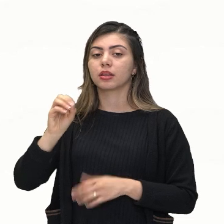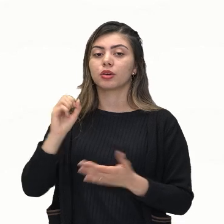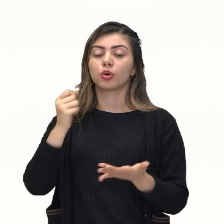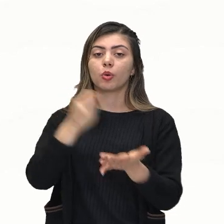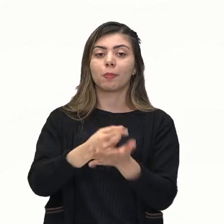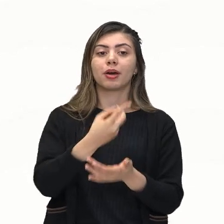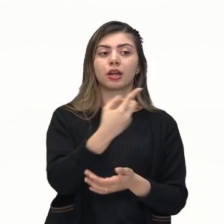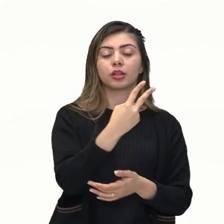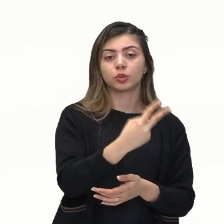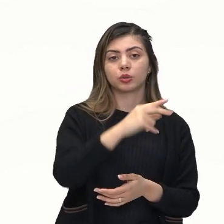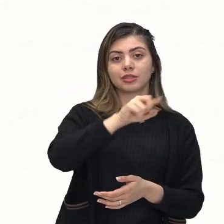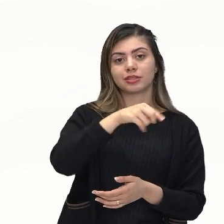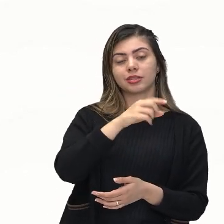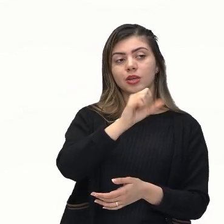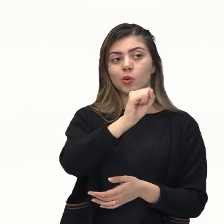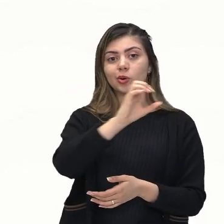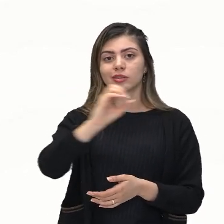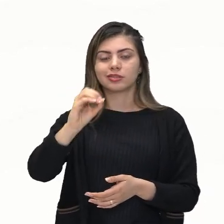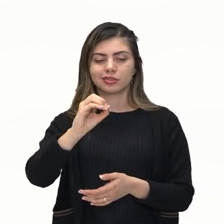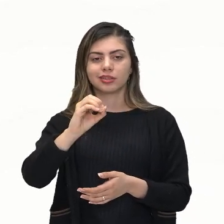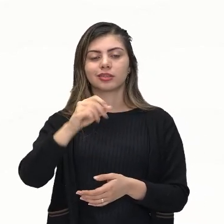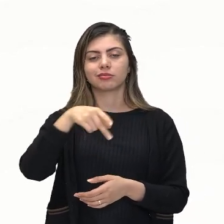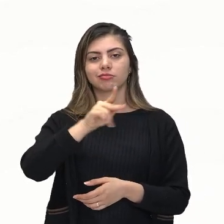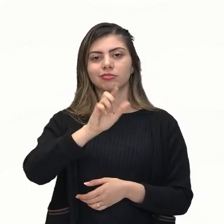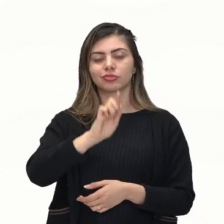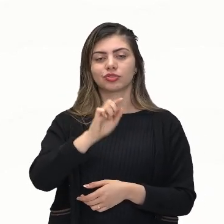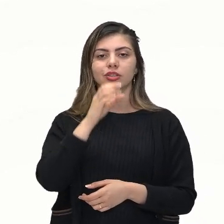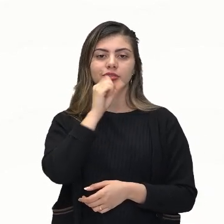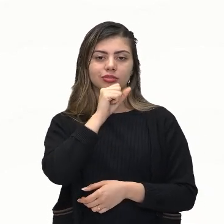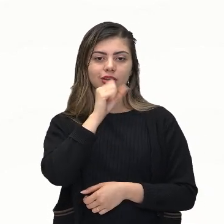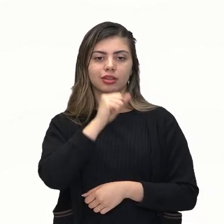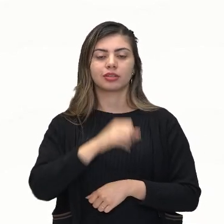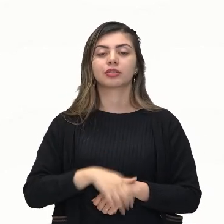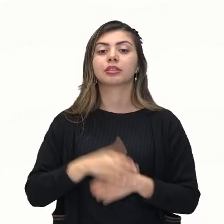de laranja e vai pagar R$